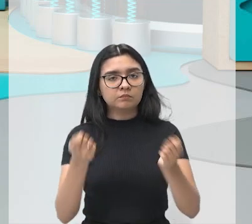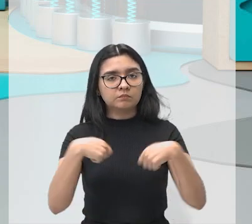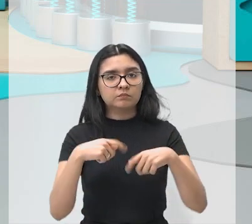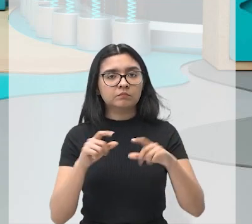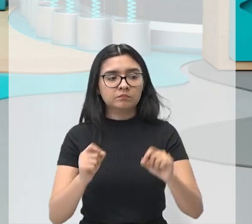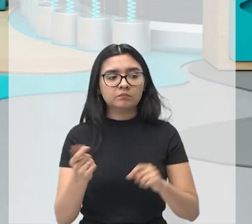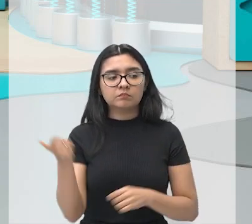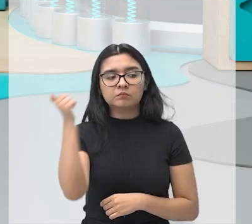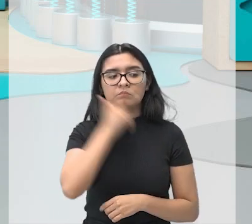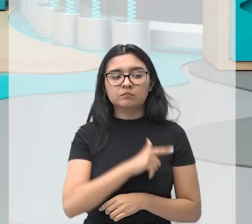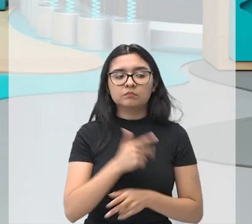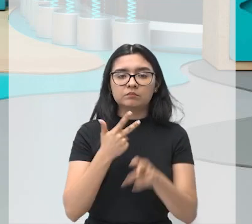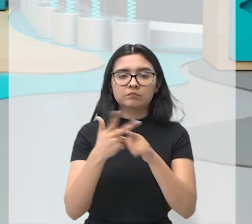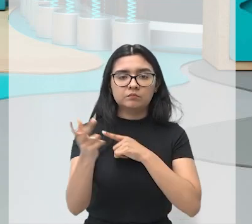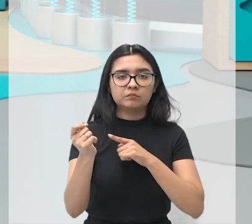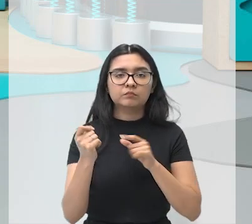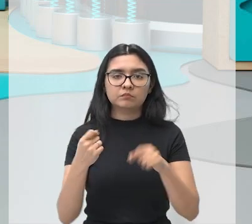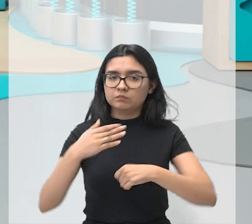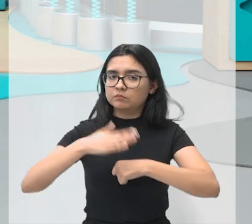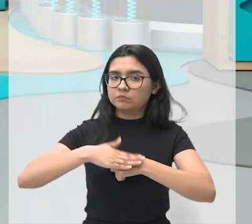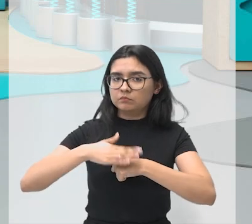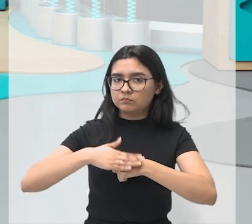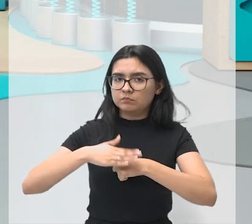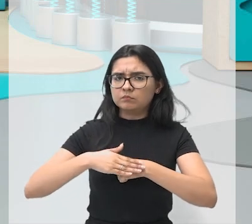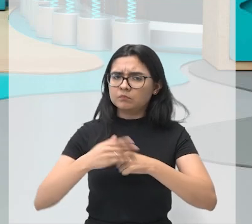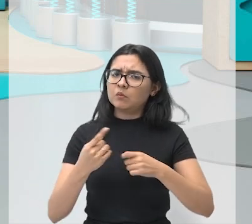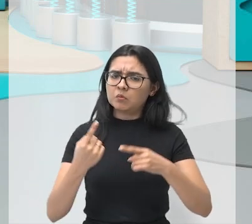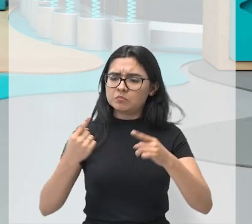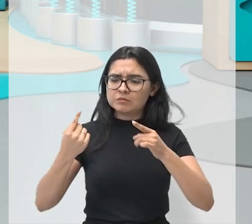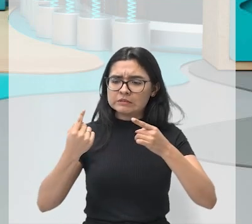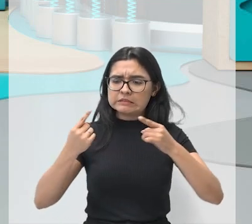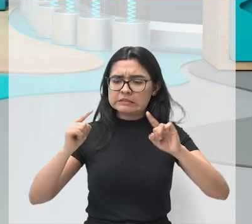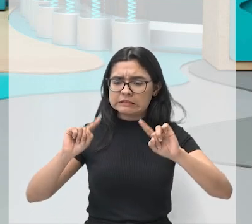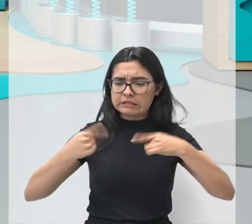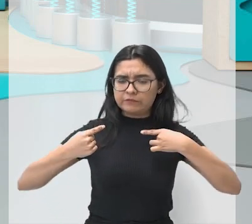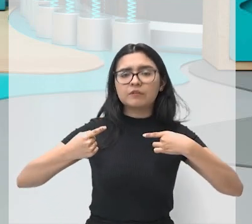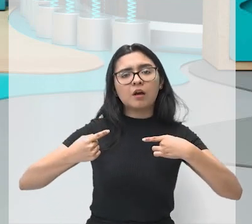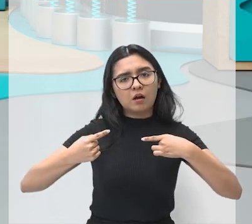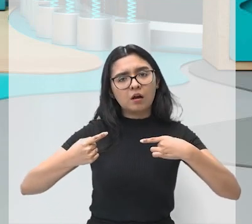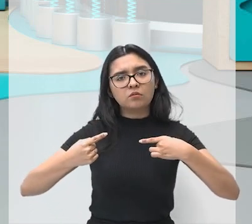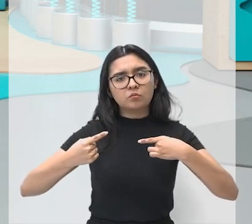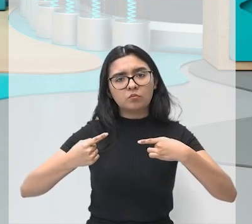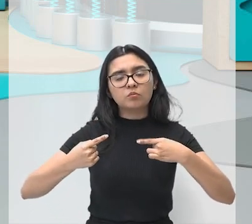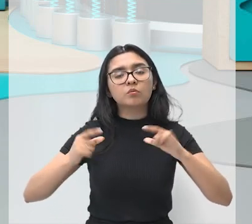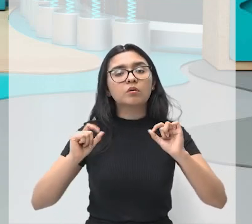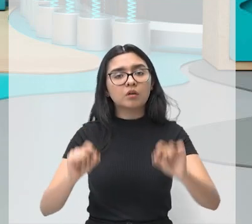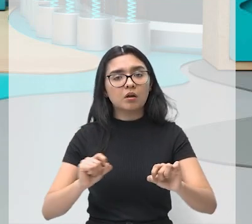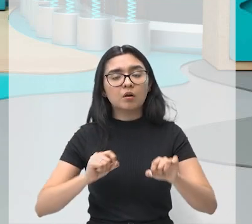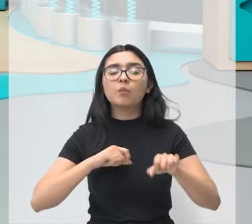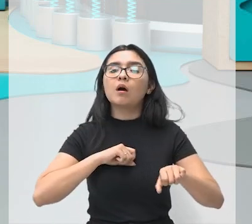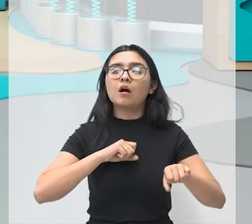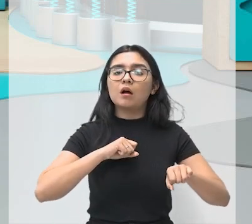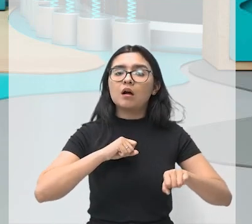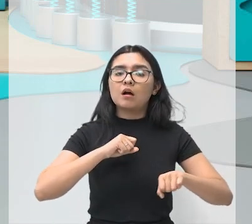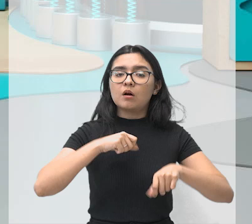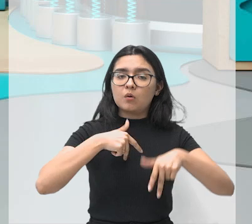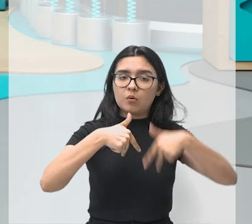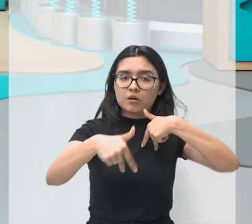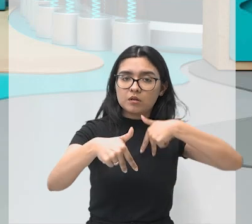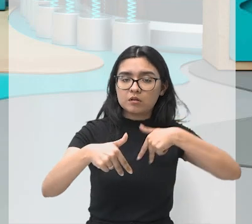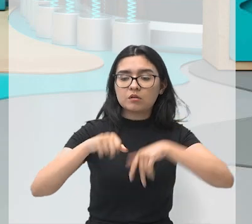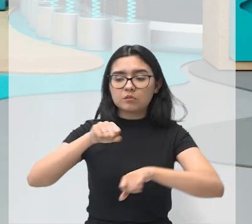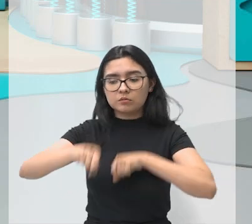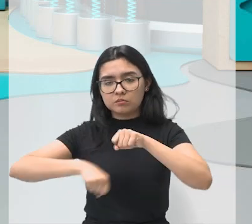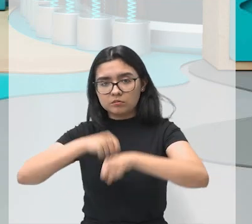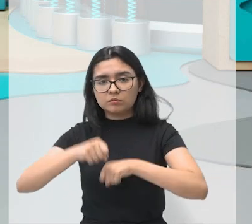possibilidade de vencer você mesmo, de se desafiar, né, com a corrida, com o ciclismo e agregando